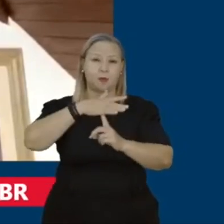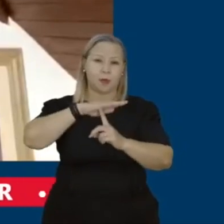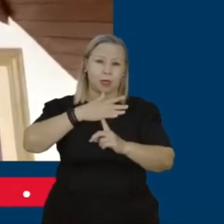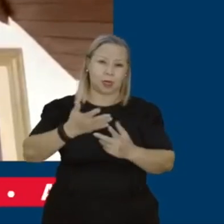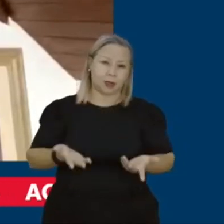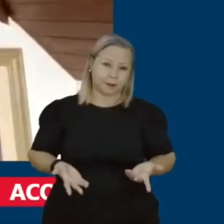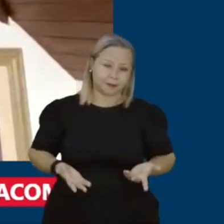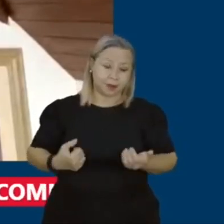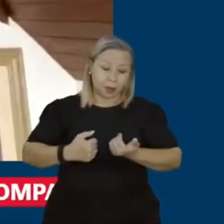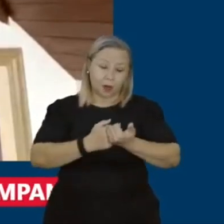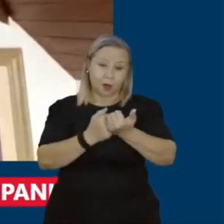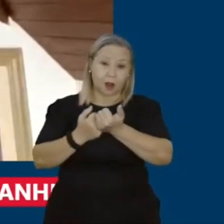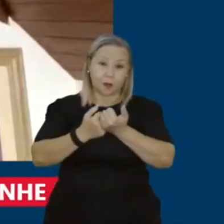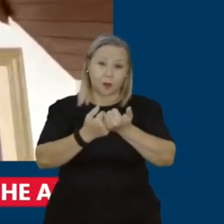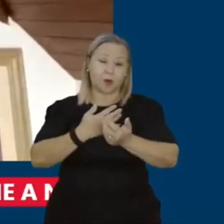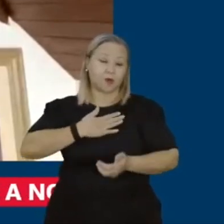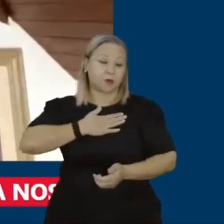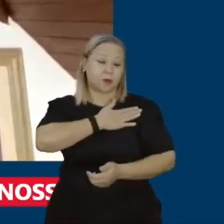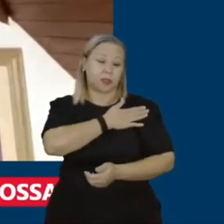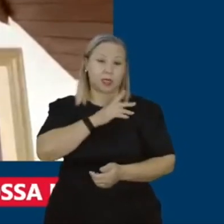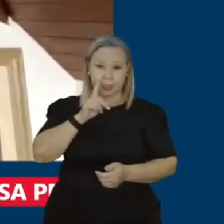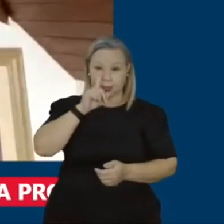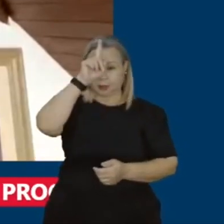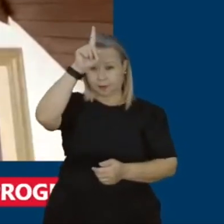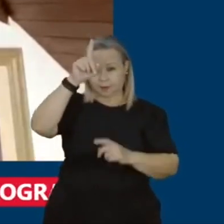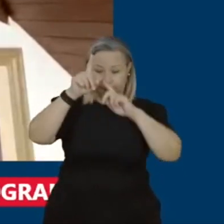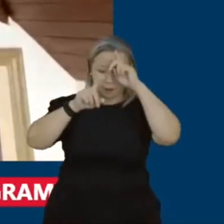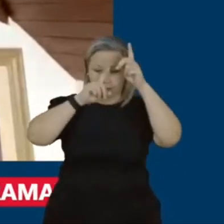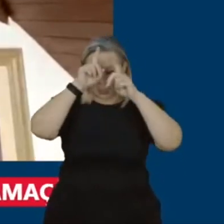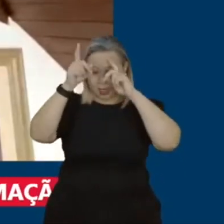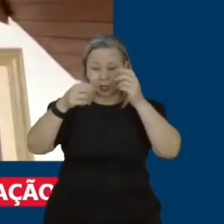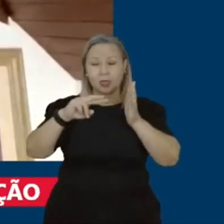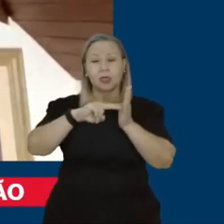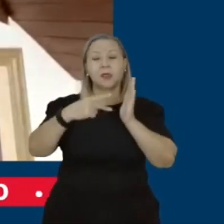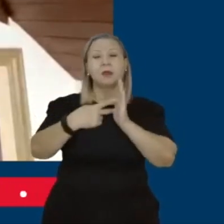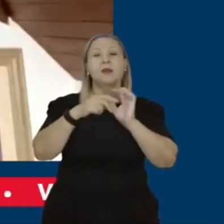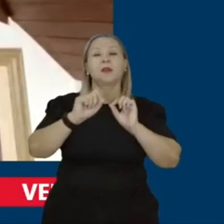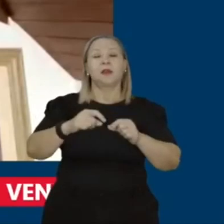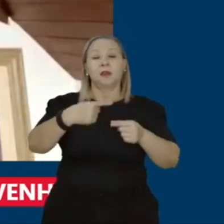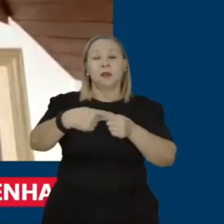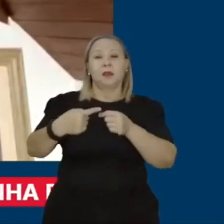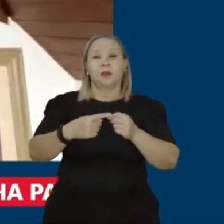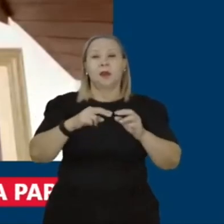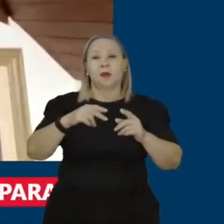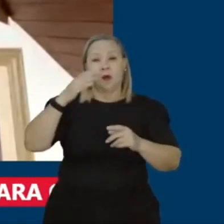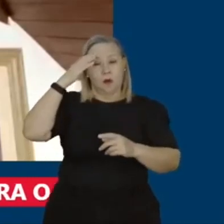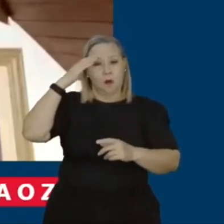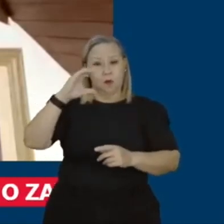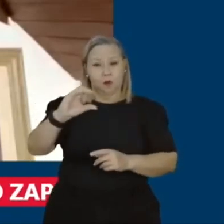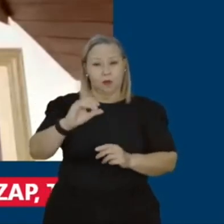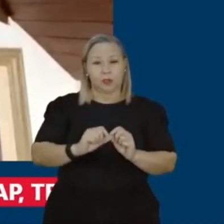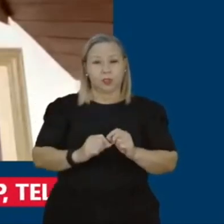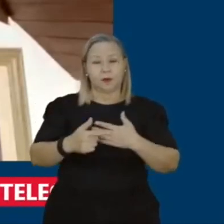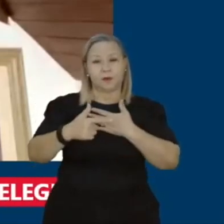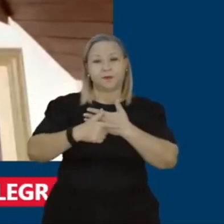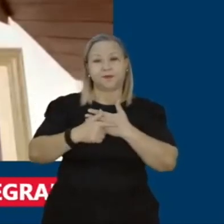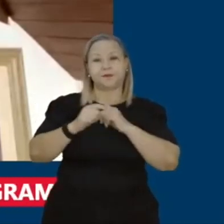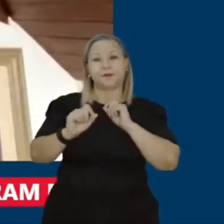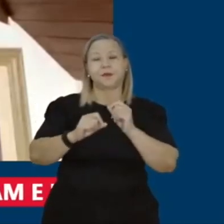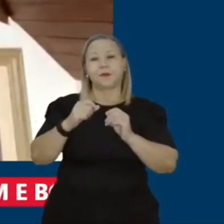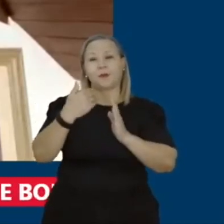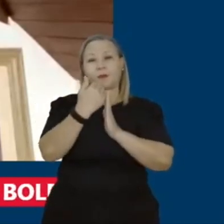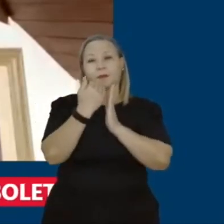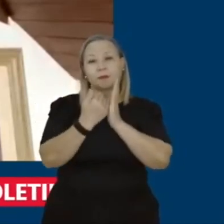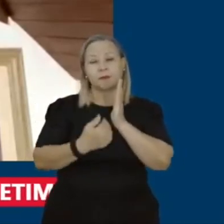cruzado que os militares inventaram. O que significa isso? Numa cidade como Curitiba, em função da escala,